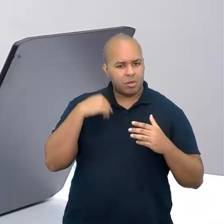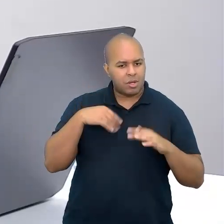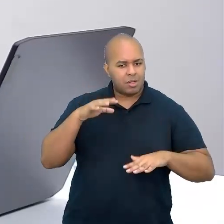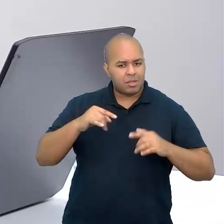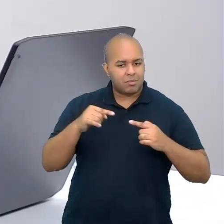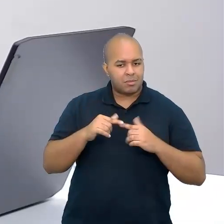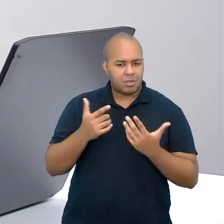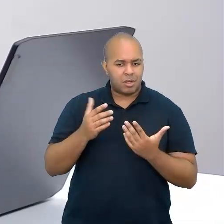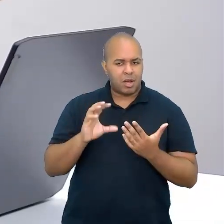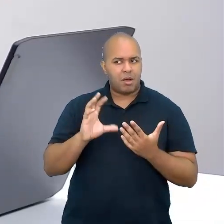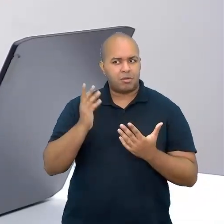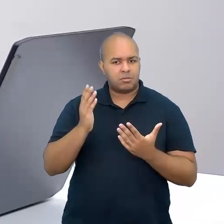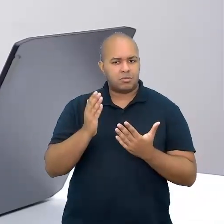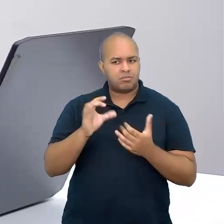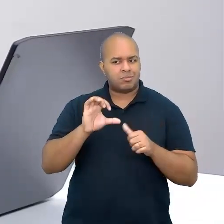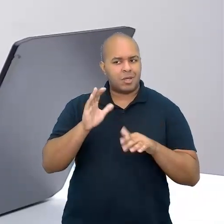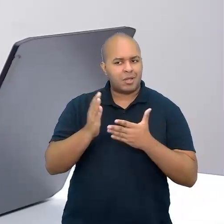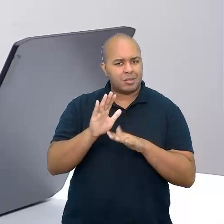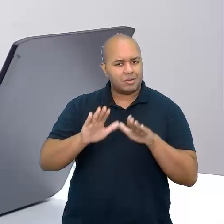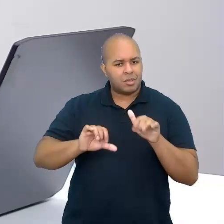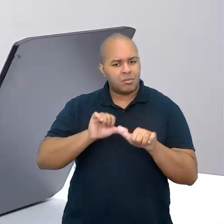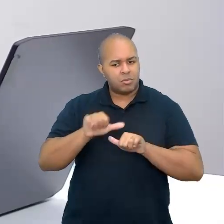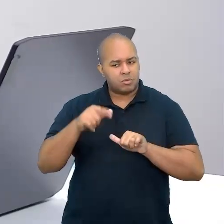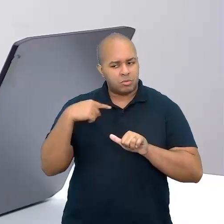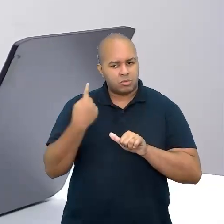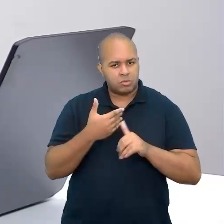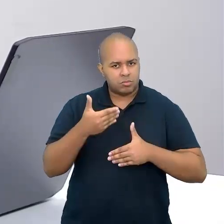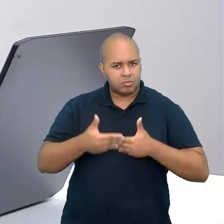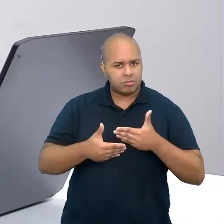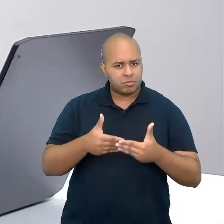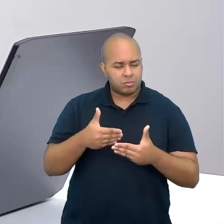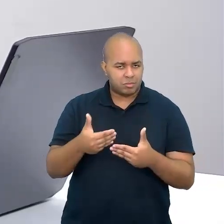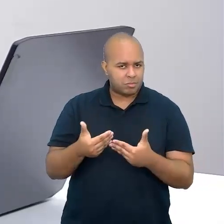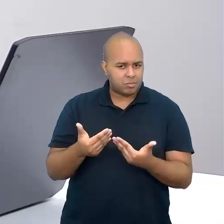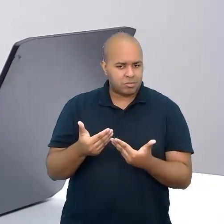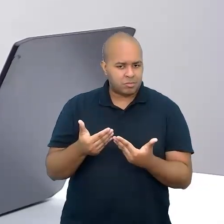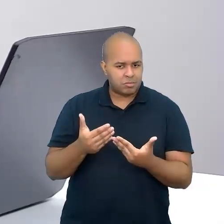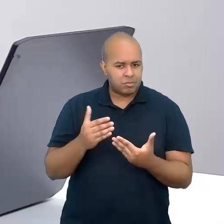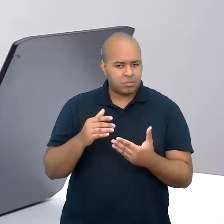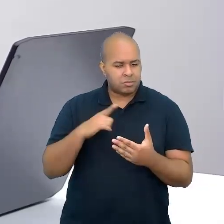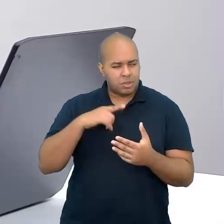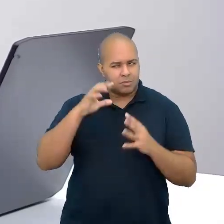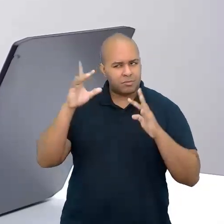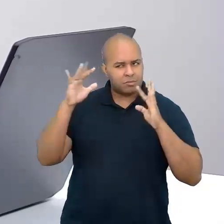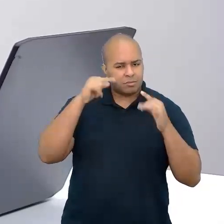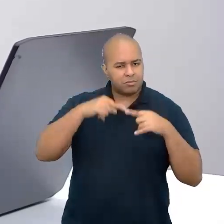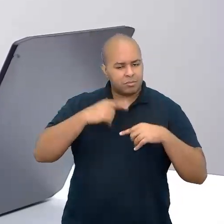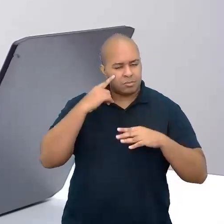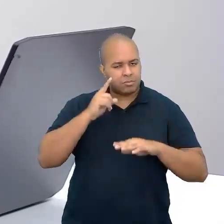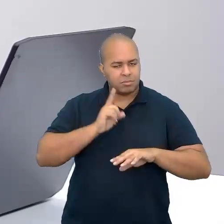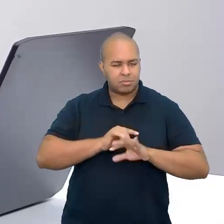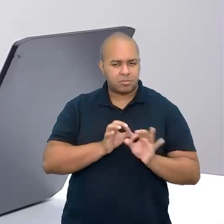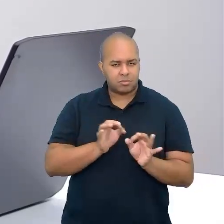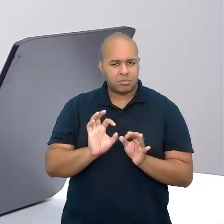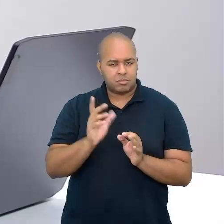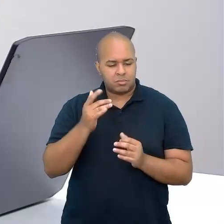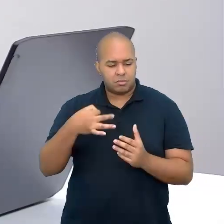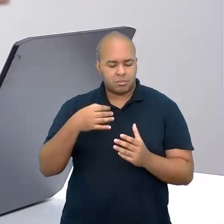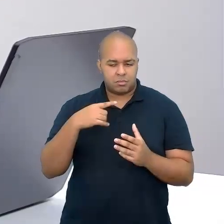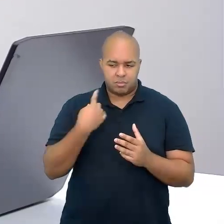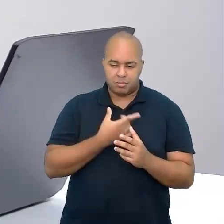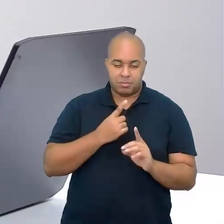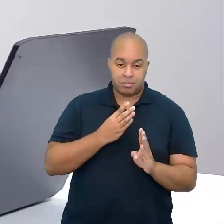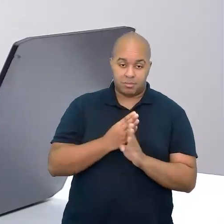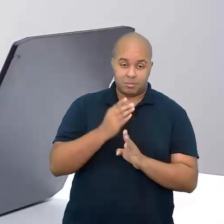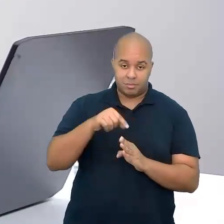afetando né acabam alterando o nosso processo de formação então a intenção é refletir sobre esses momentos que